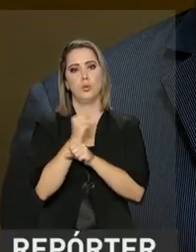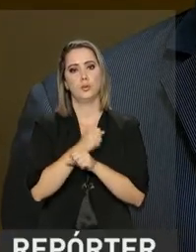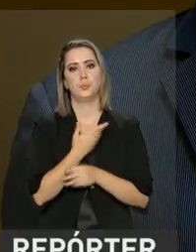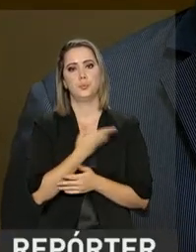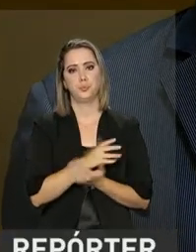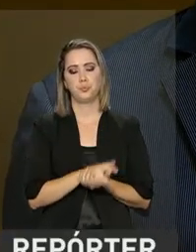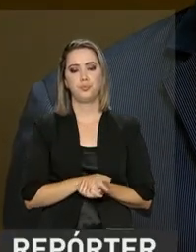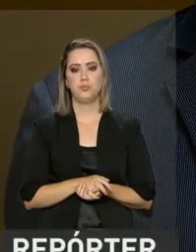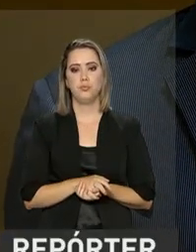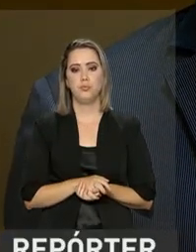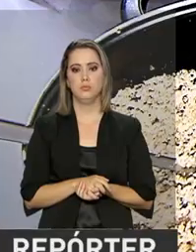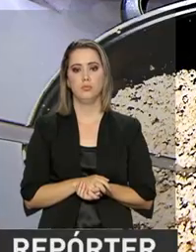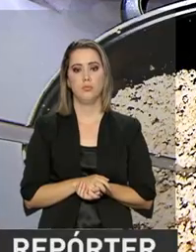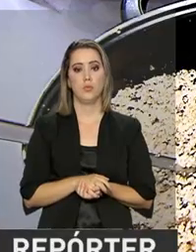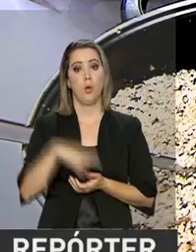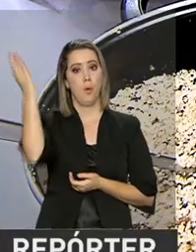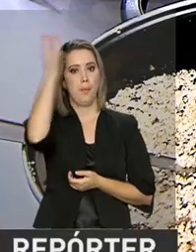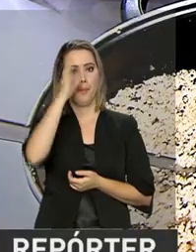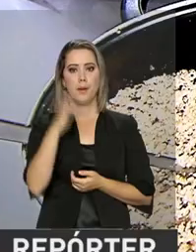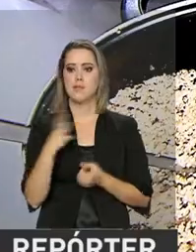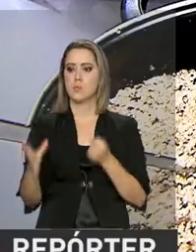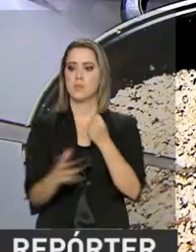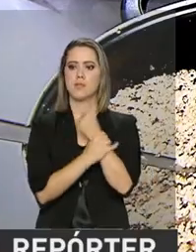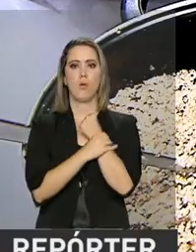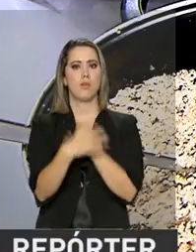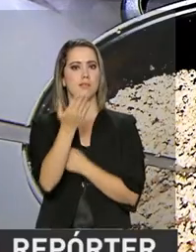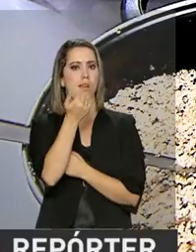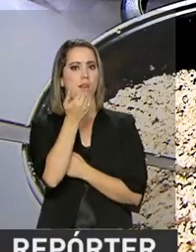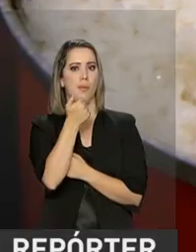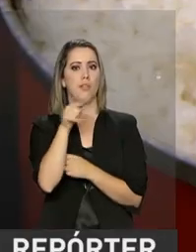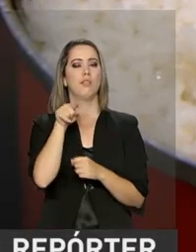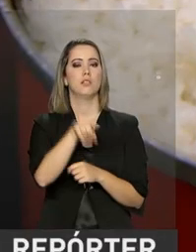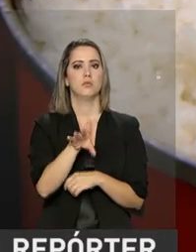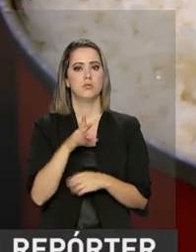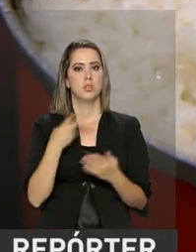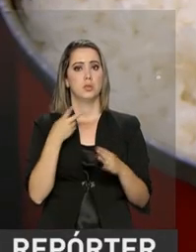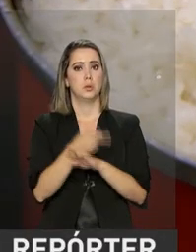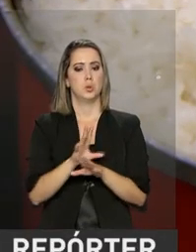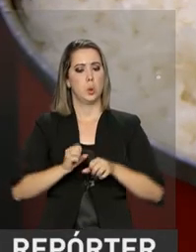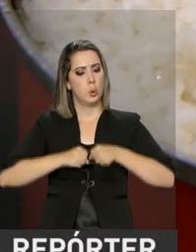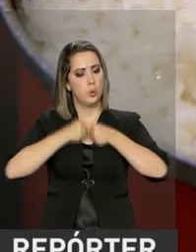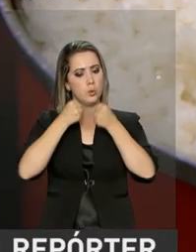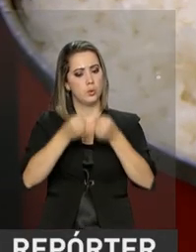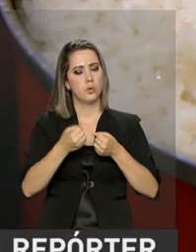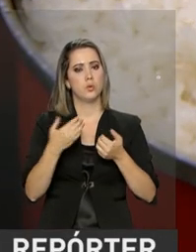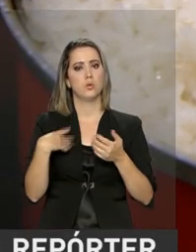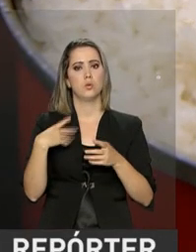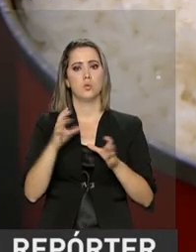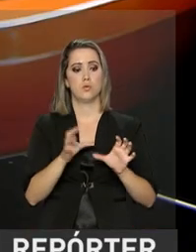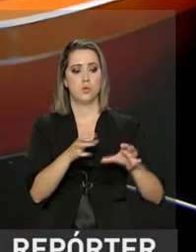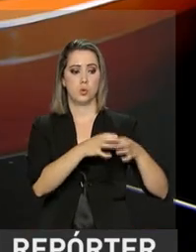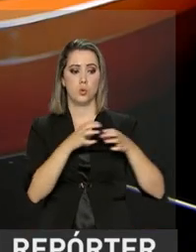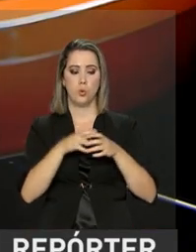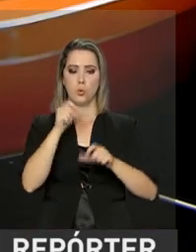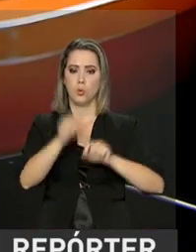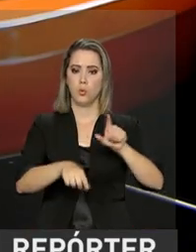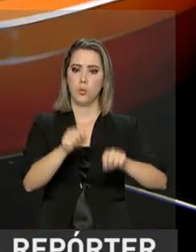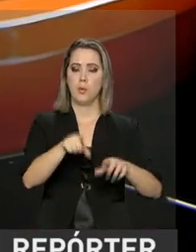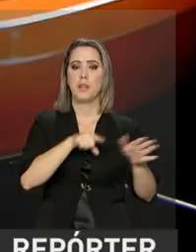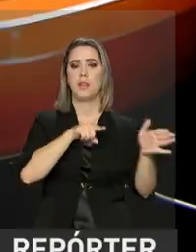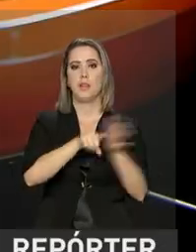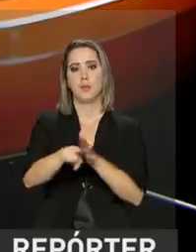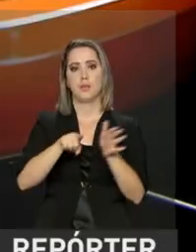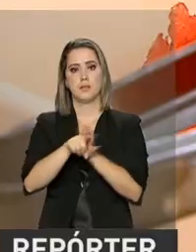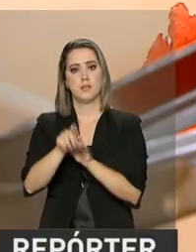brasileiro pôde encontrar a sua segurança alimentar através dos esforços, logicamente, dos produtores, da pesquisa